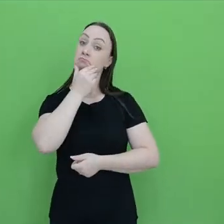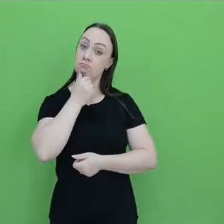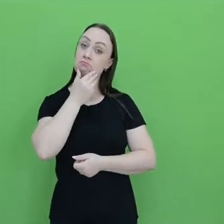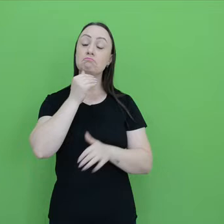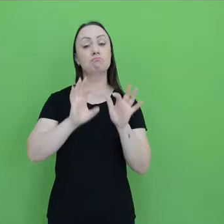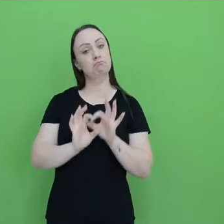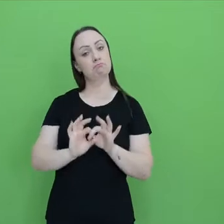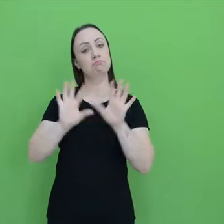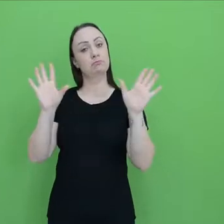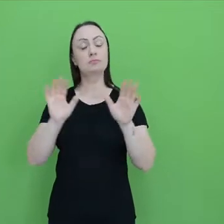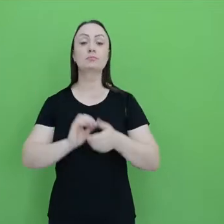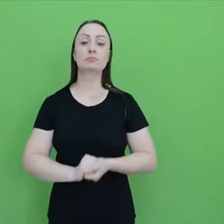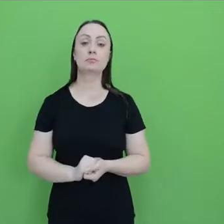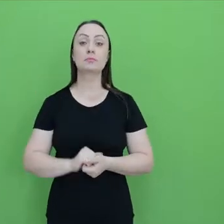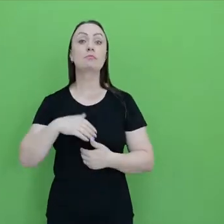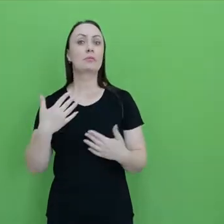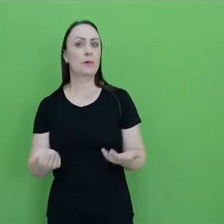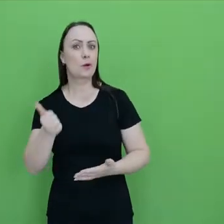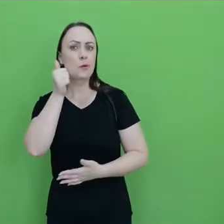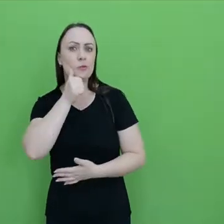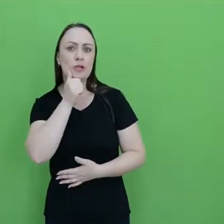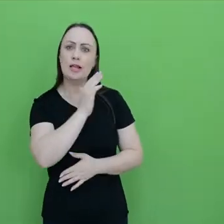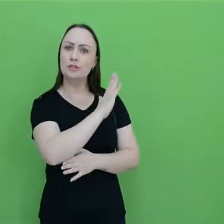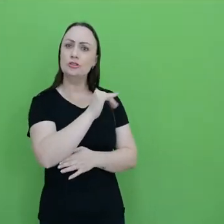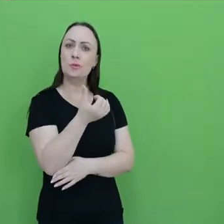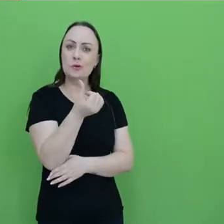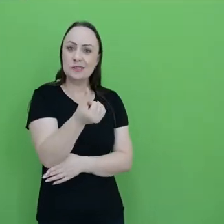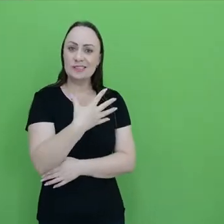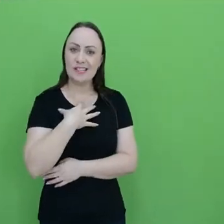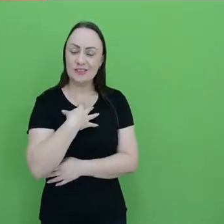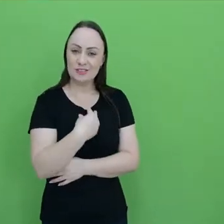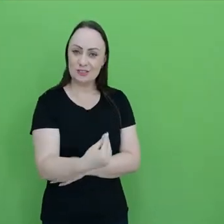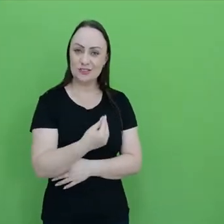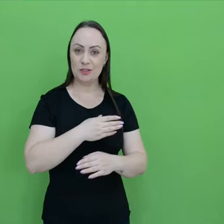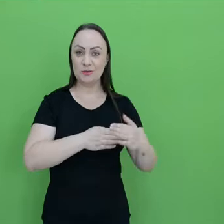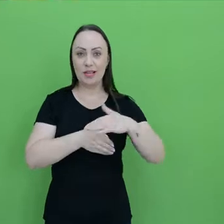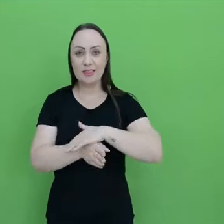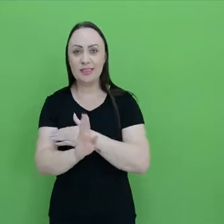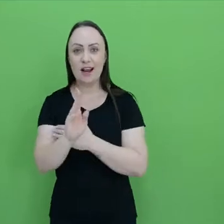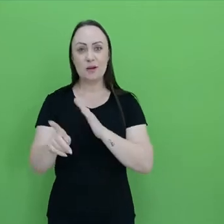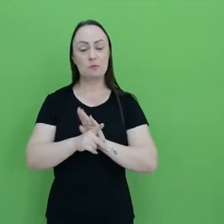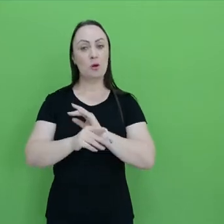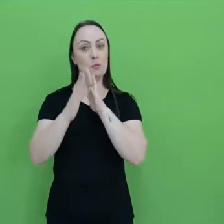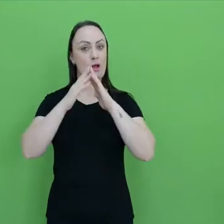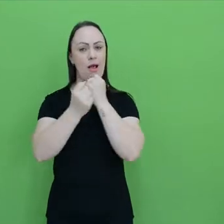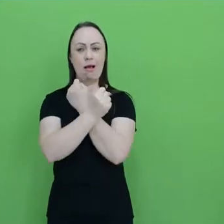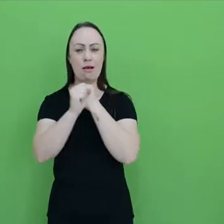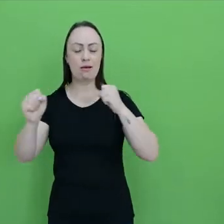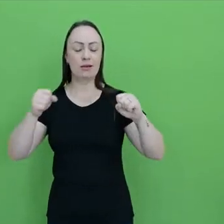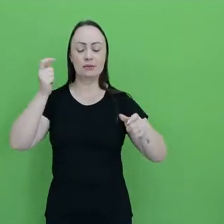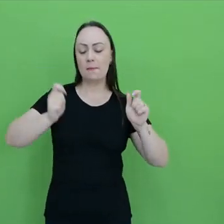homem permitiu. Ivanka, então, chamou os seus 6 filhos, que entraram naquela mansão